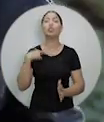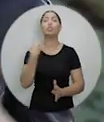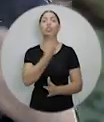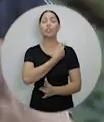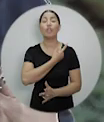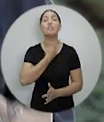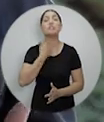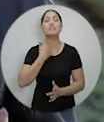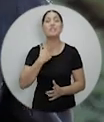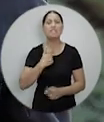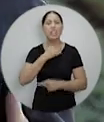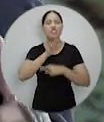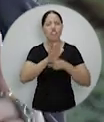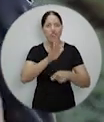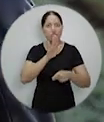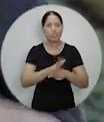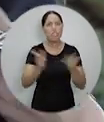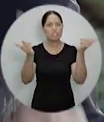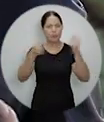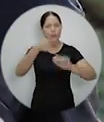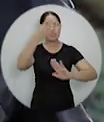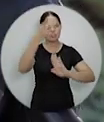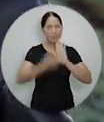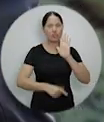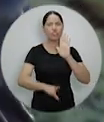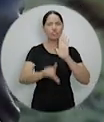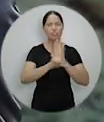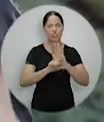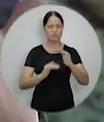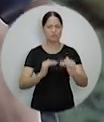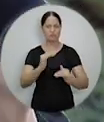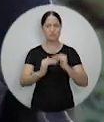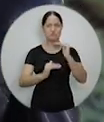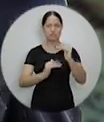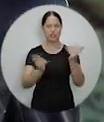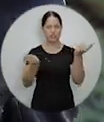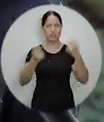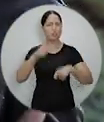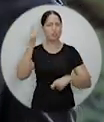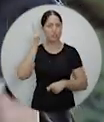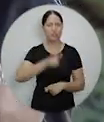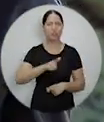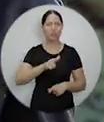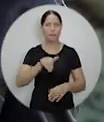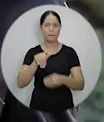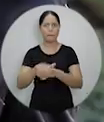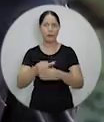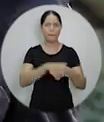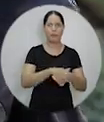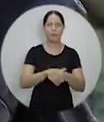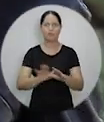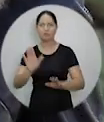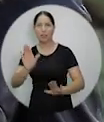precisamos contribuir para que esses projetos tramitem, venham para a votação, sejam submetidos à